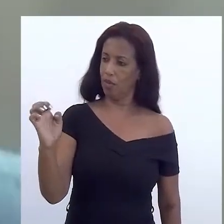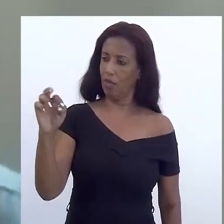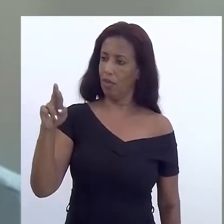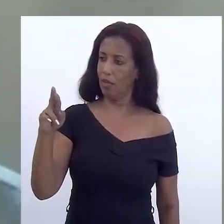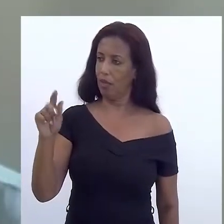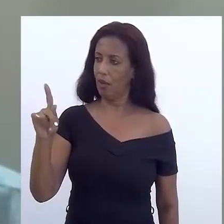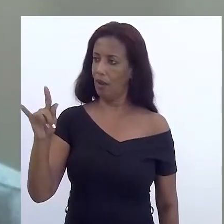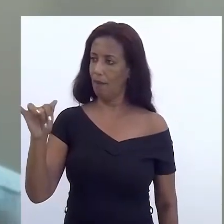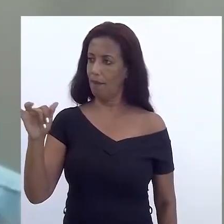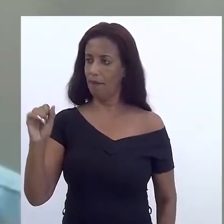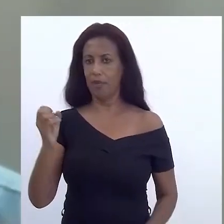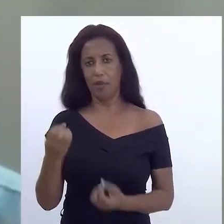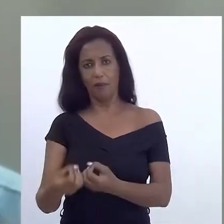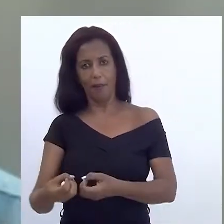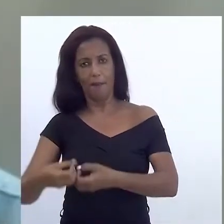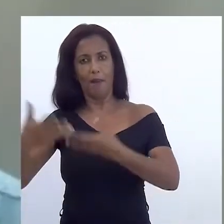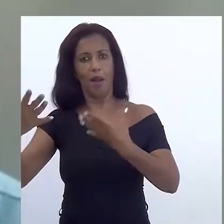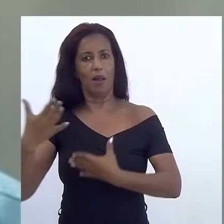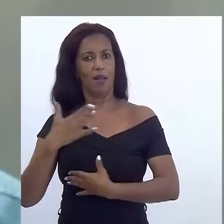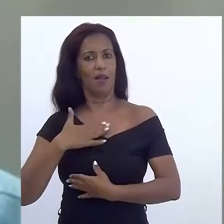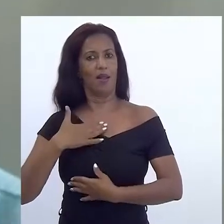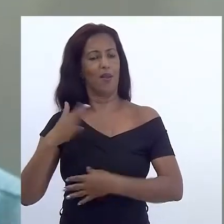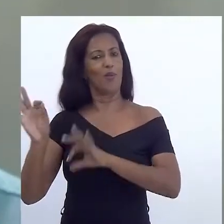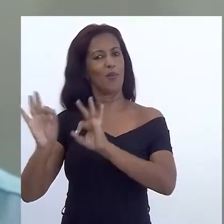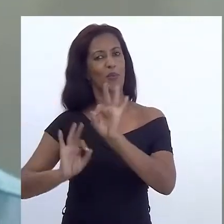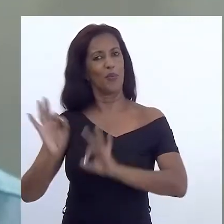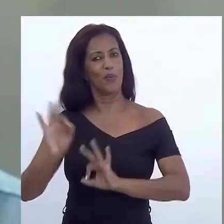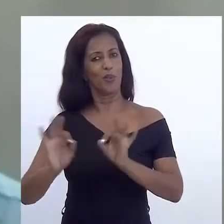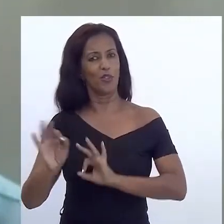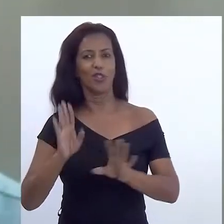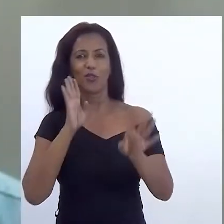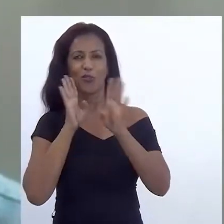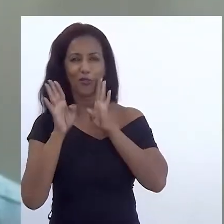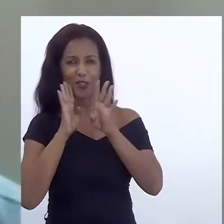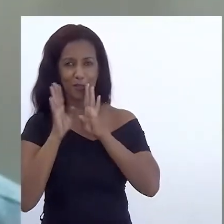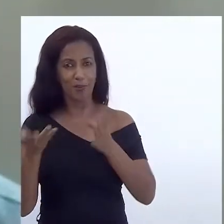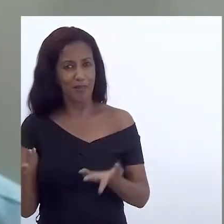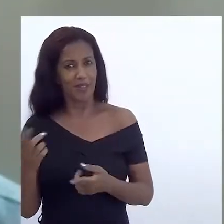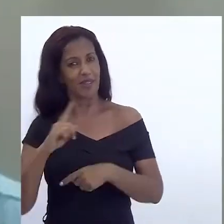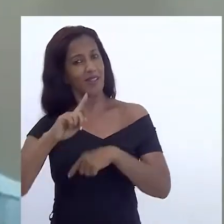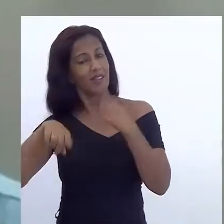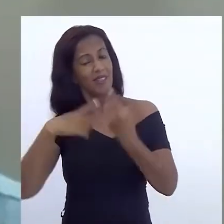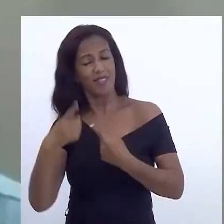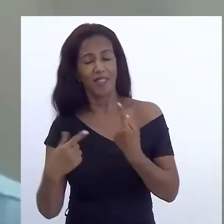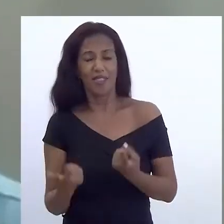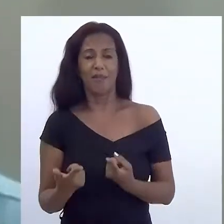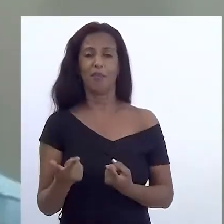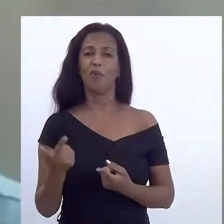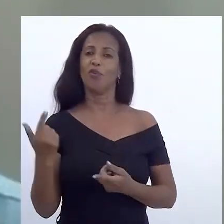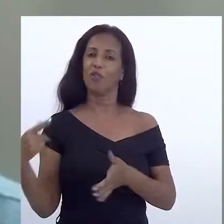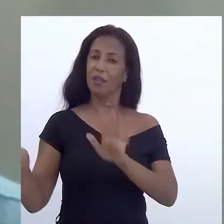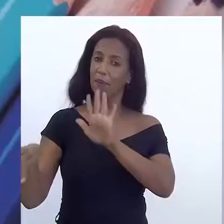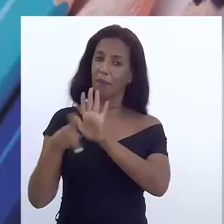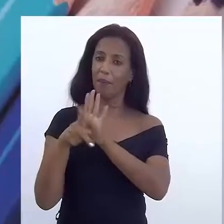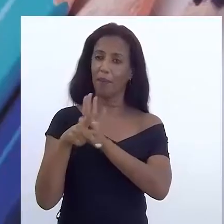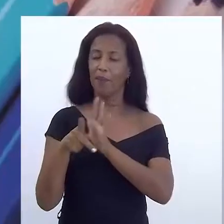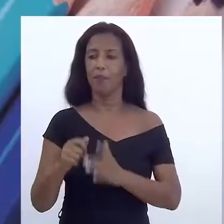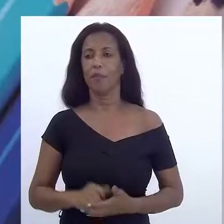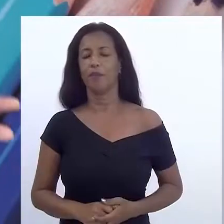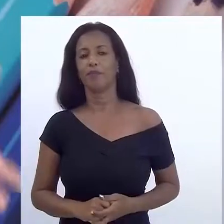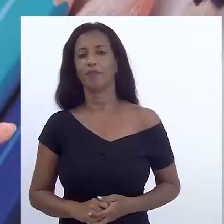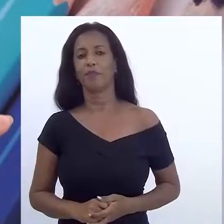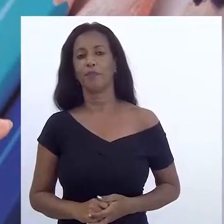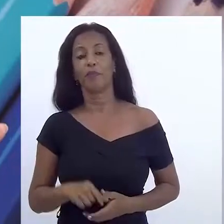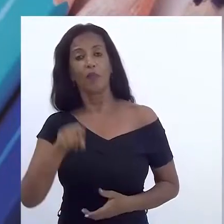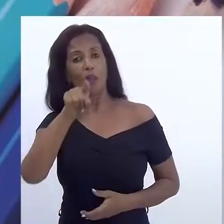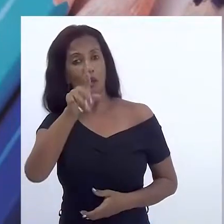vai cair no site do nosso projeto, na fanpage do Facebook, que depois a gente vai ter um site próprio. Você já explicou